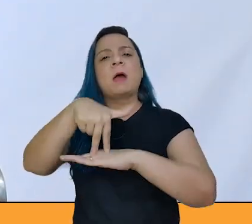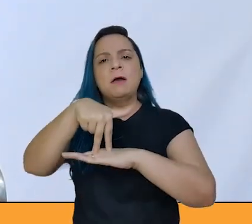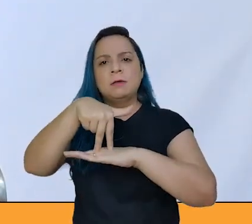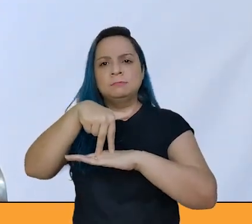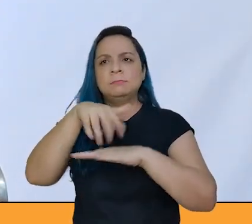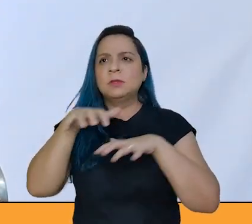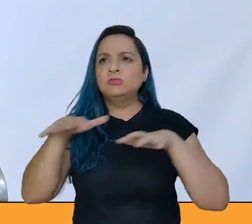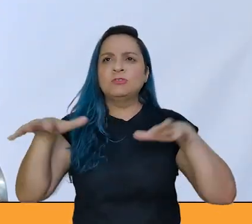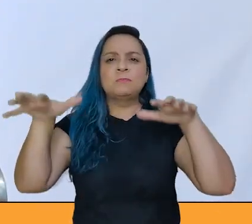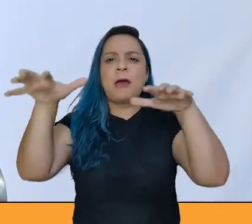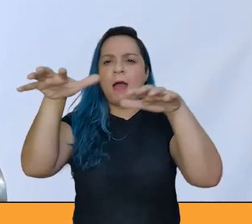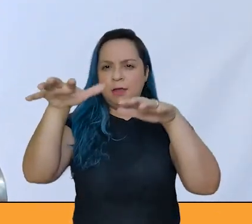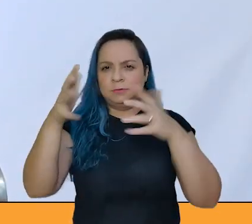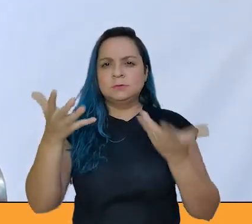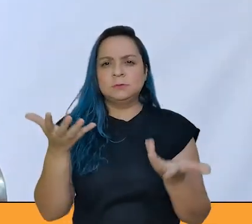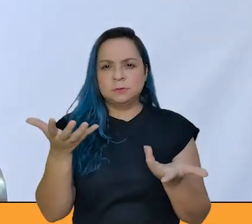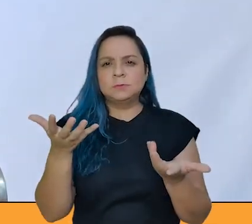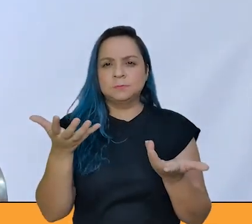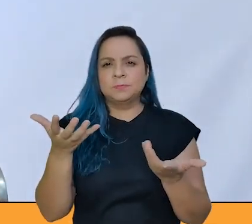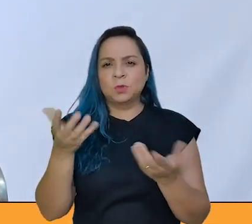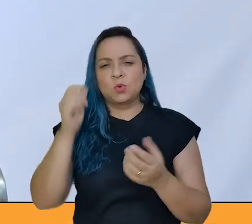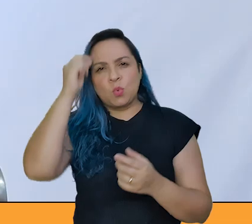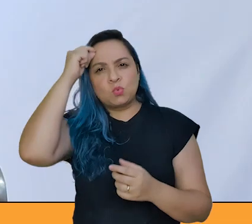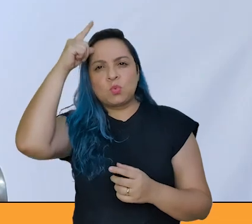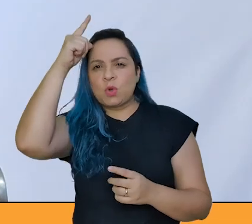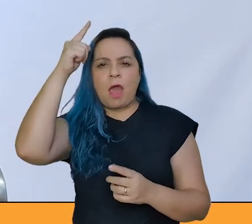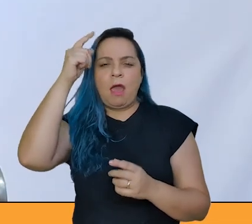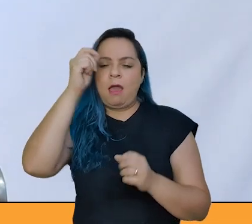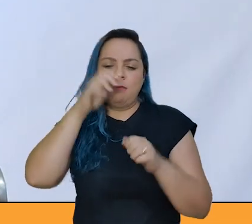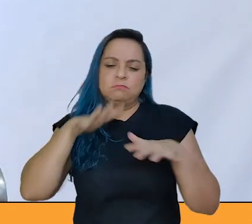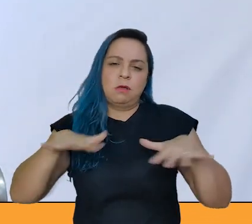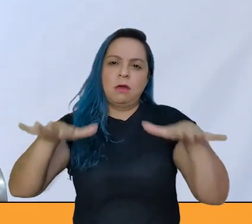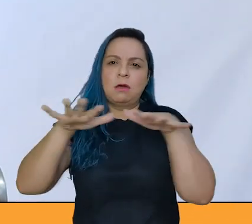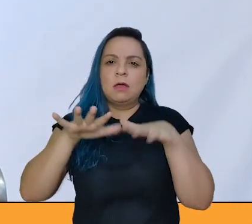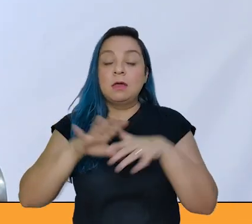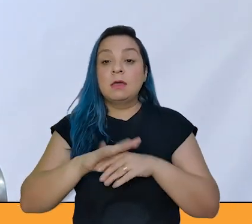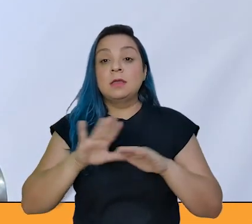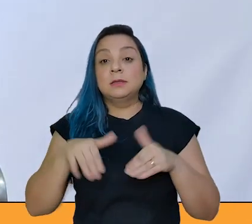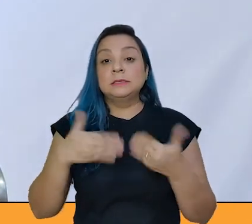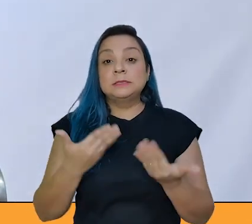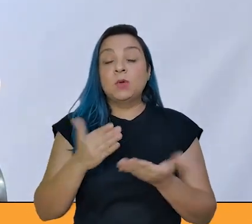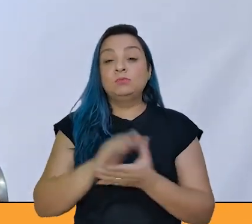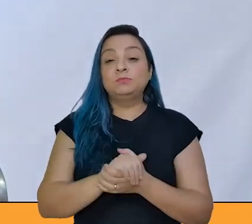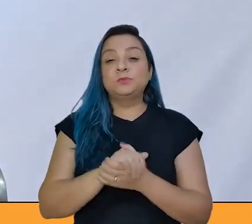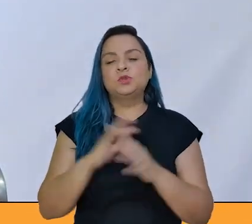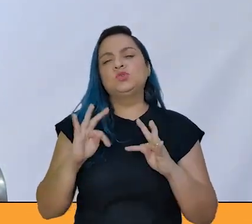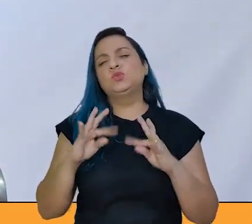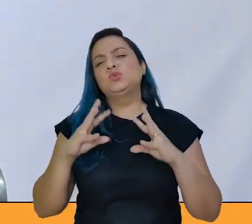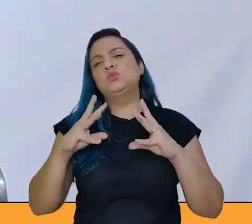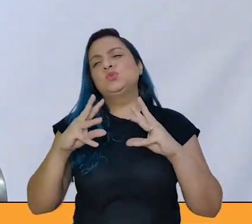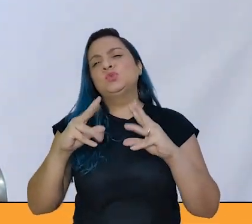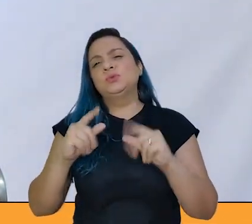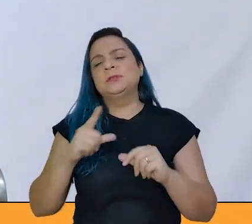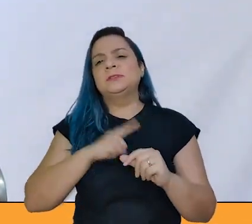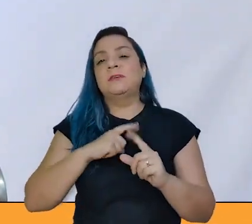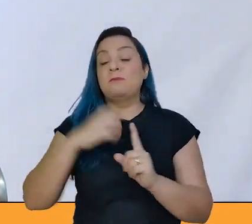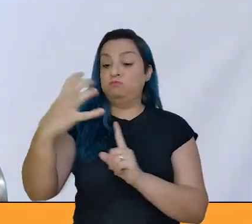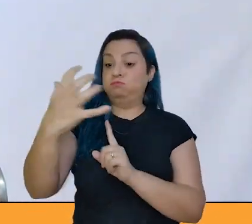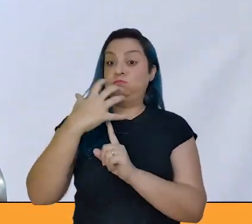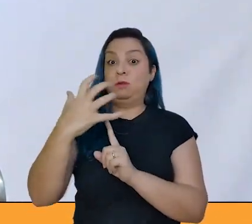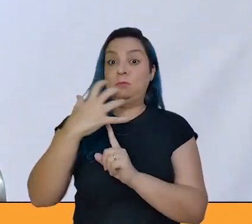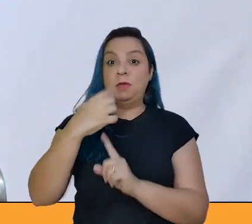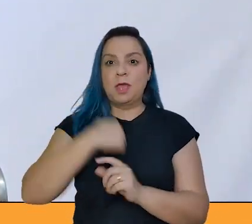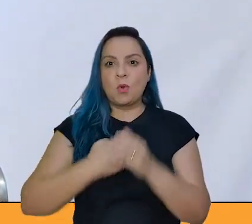espaços institucionais, espaços culturais e tudo mais. E tudo isso assim teve uma grande influência para eu